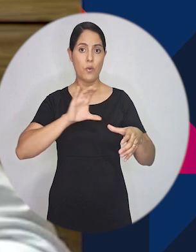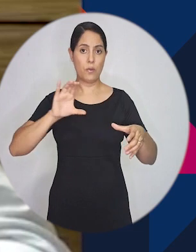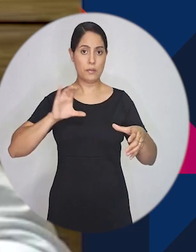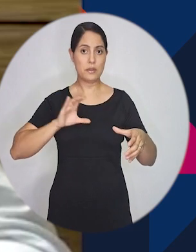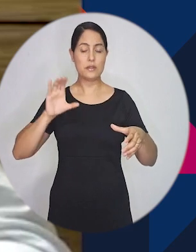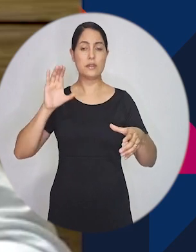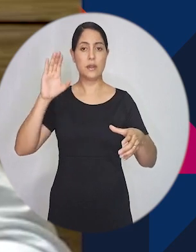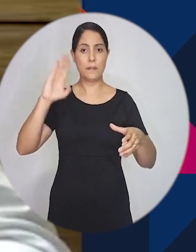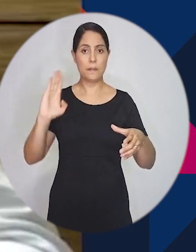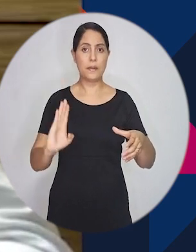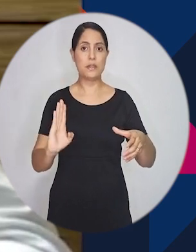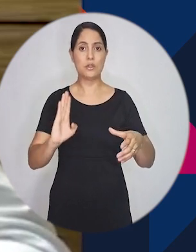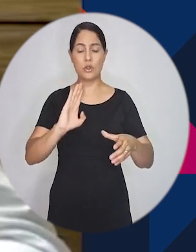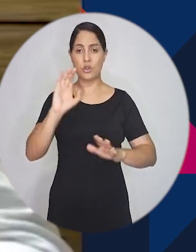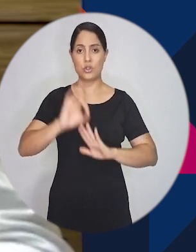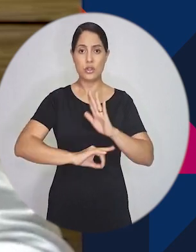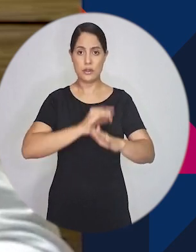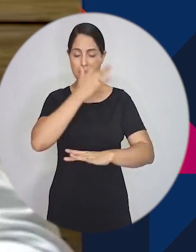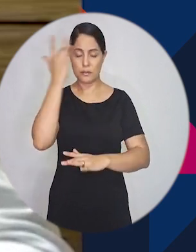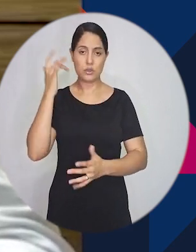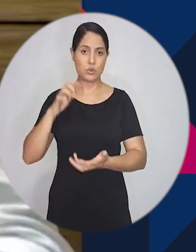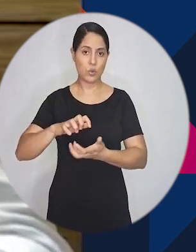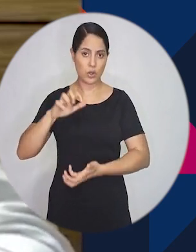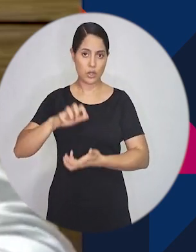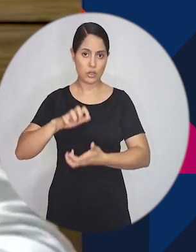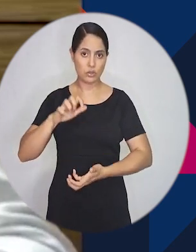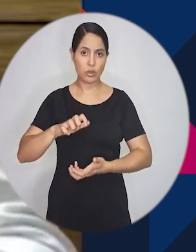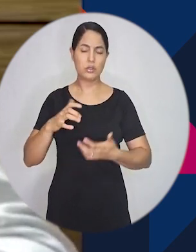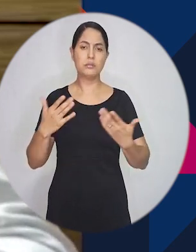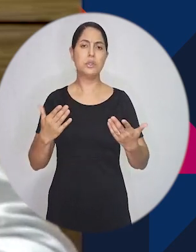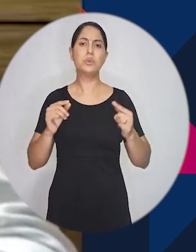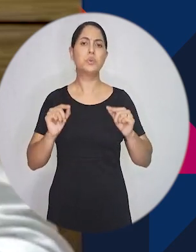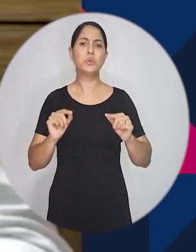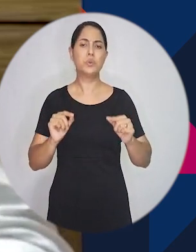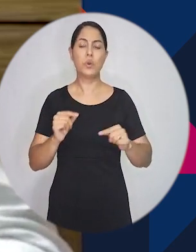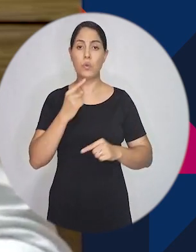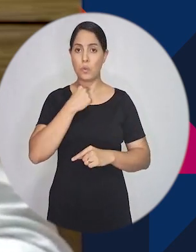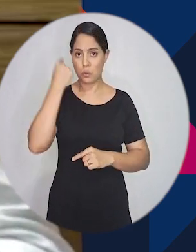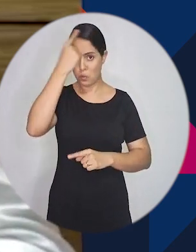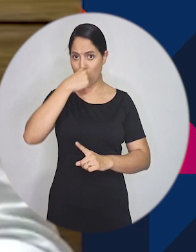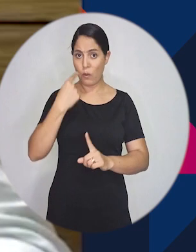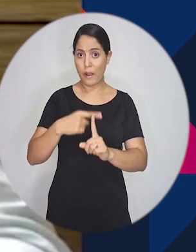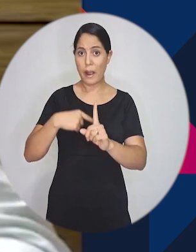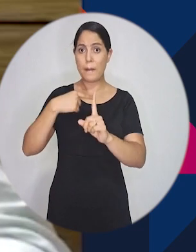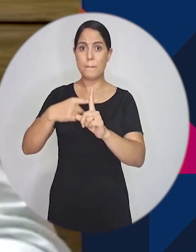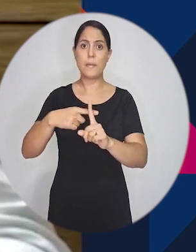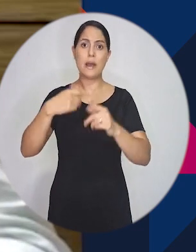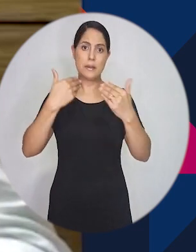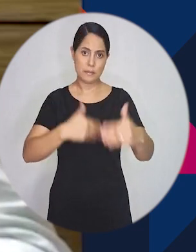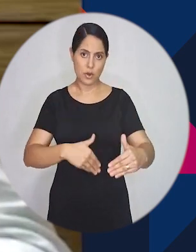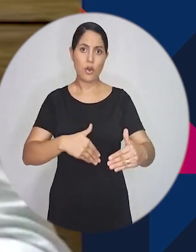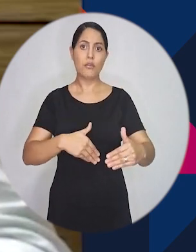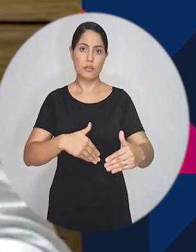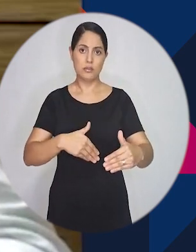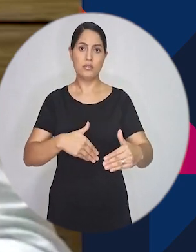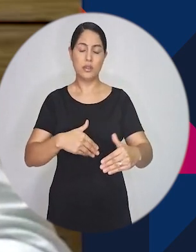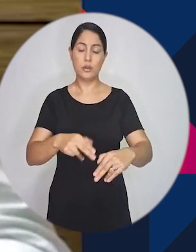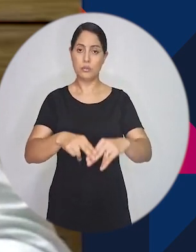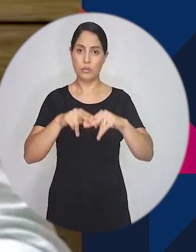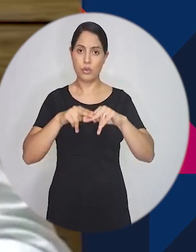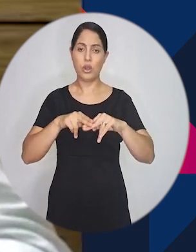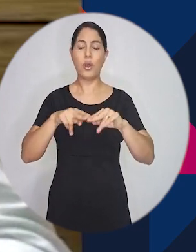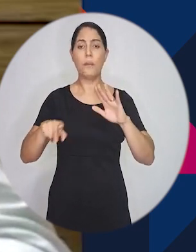permite esse acréscimo de 1 hora. Mas com relação a esse pedido da Comissão da Pessoa Idosa, nós